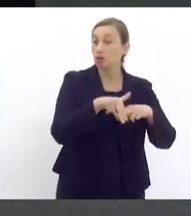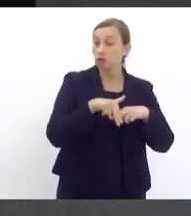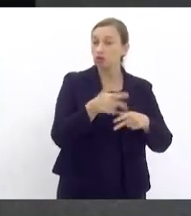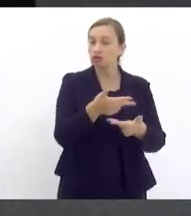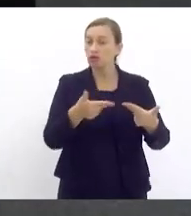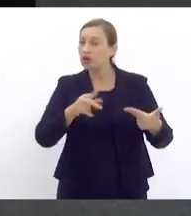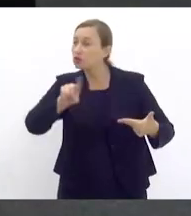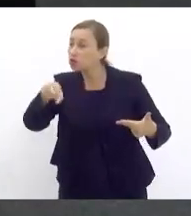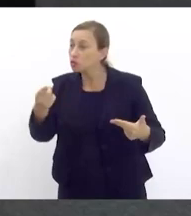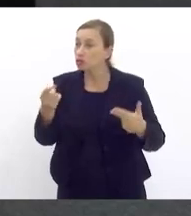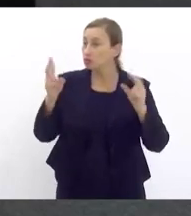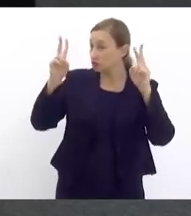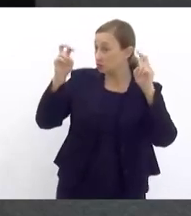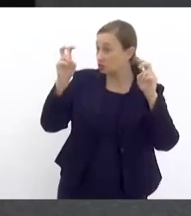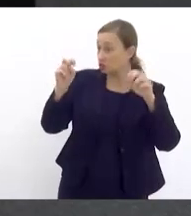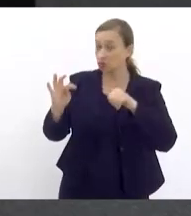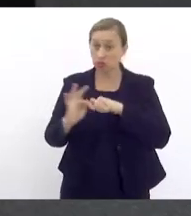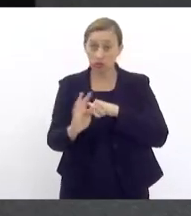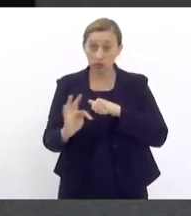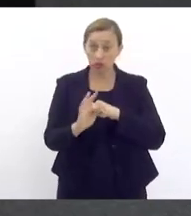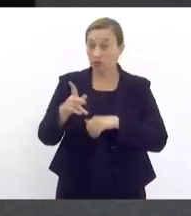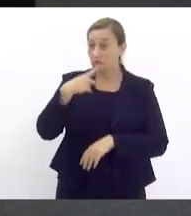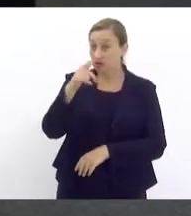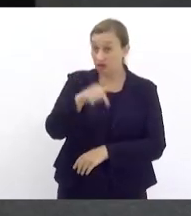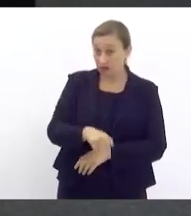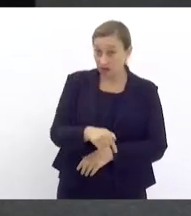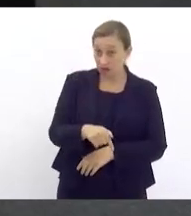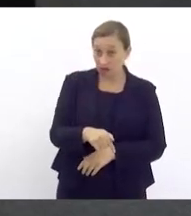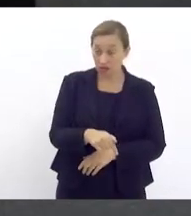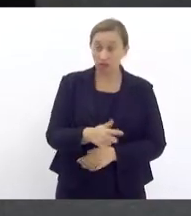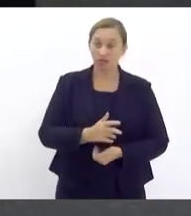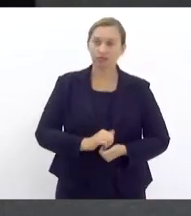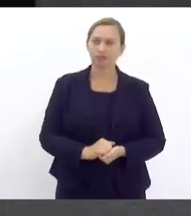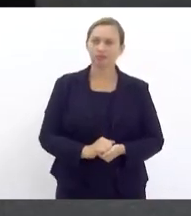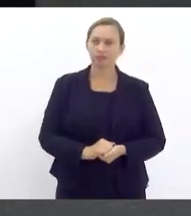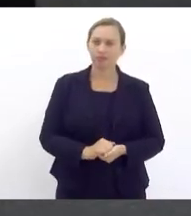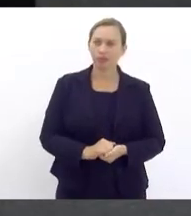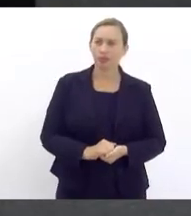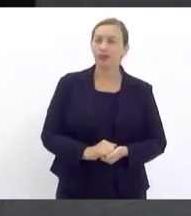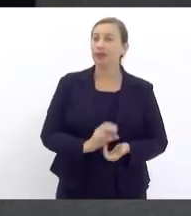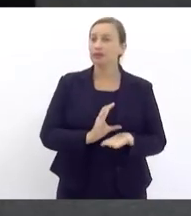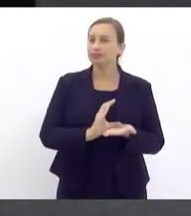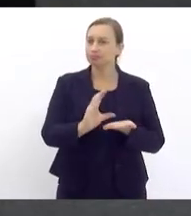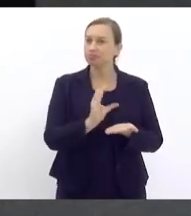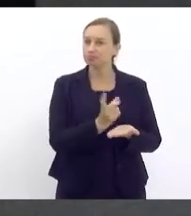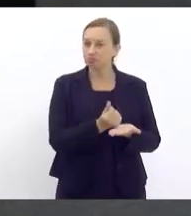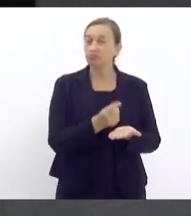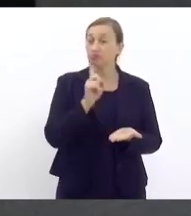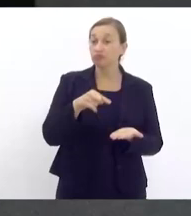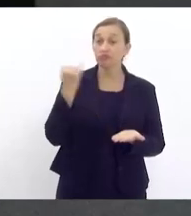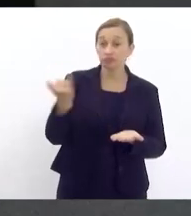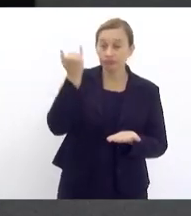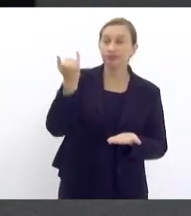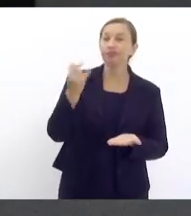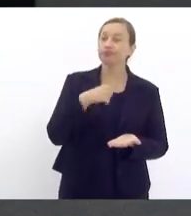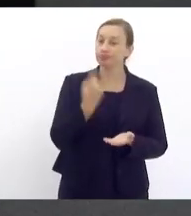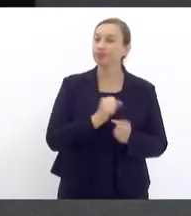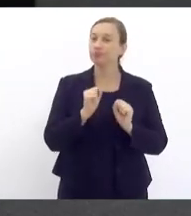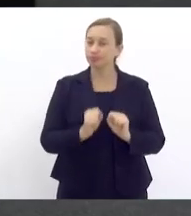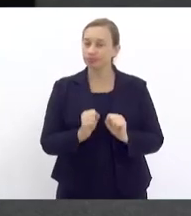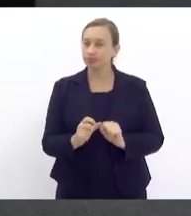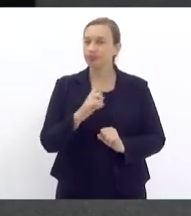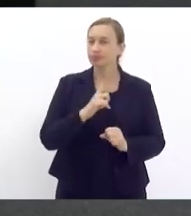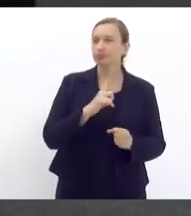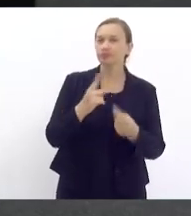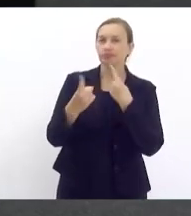tantas outras questões técnicas que foram levantadas aqui questões que interpretam o orçamento que é importante que nós possamos ter algum